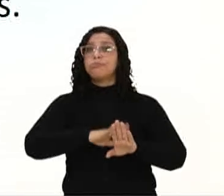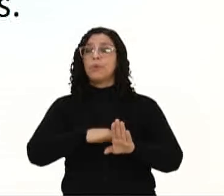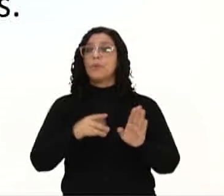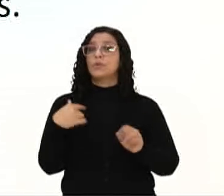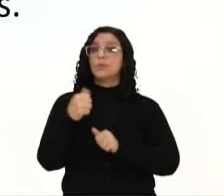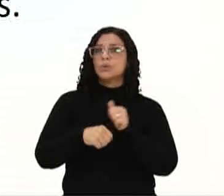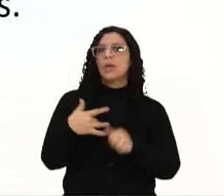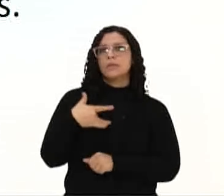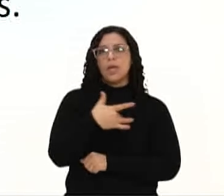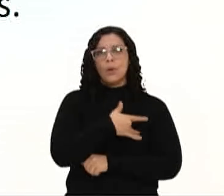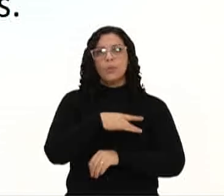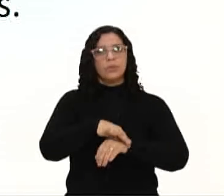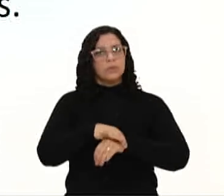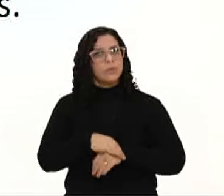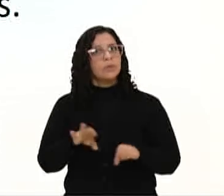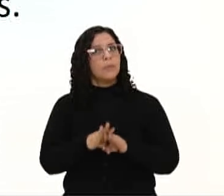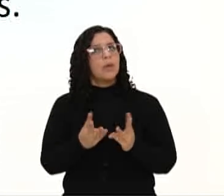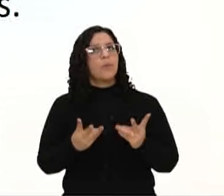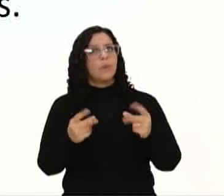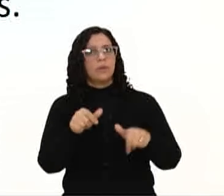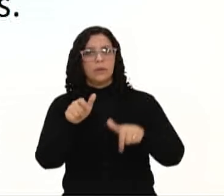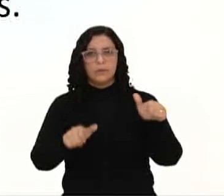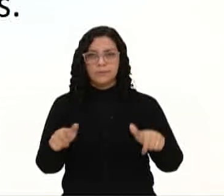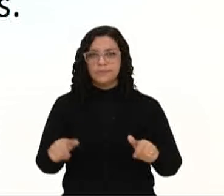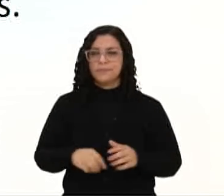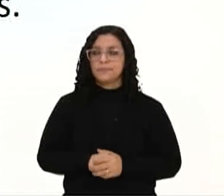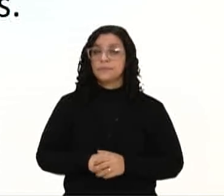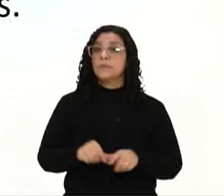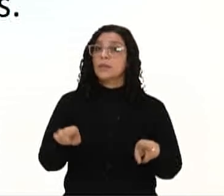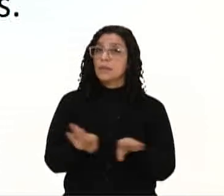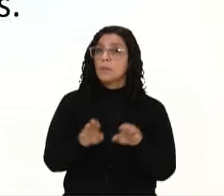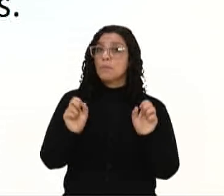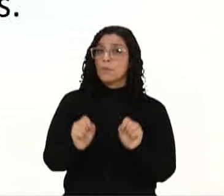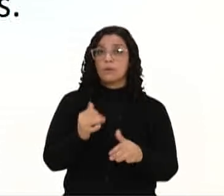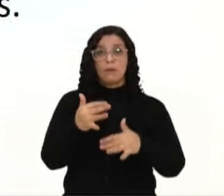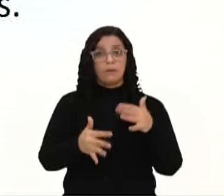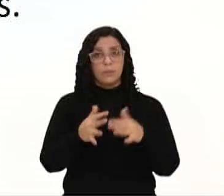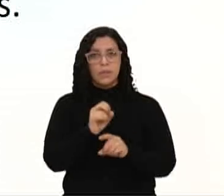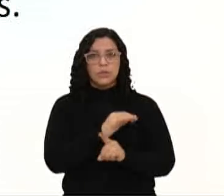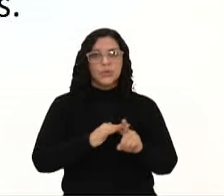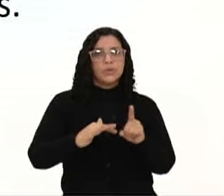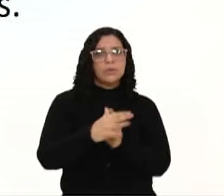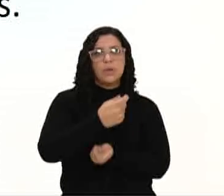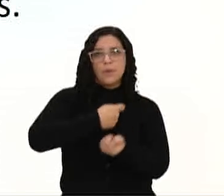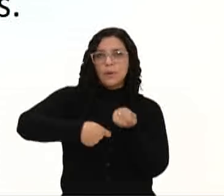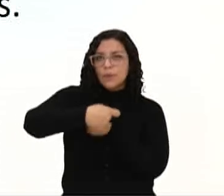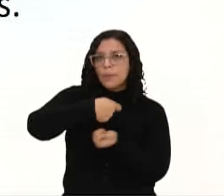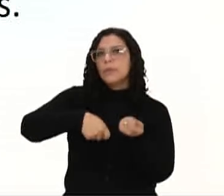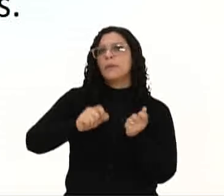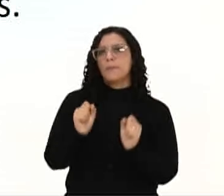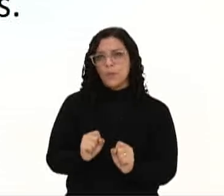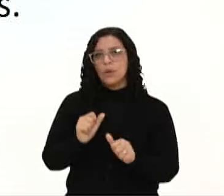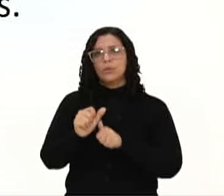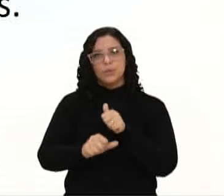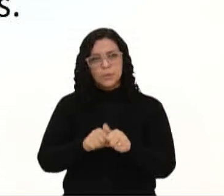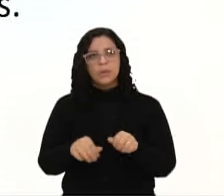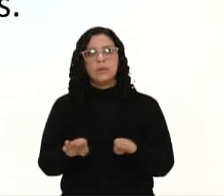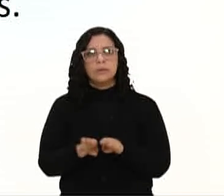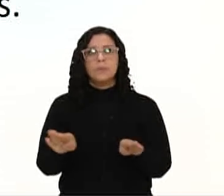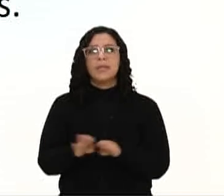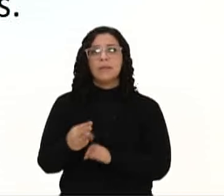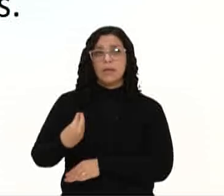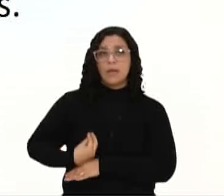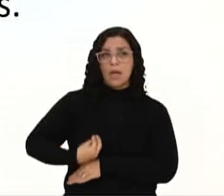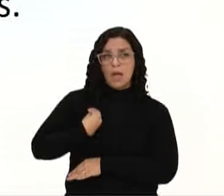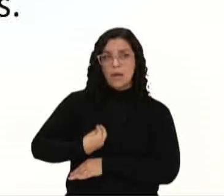saúde, a segurança e o bem-estar da população. Também podem afetar atividades sociais e econômicas, a biota, né, a